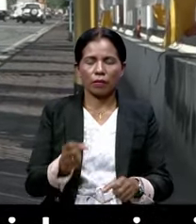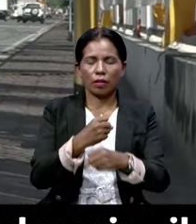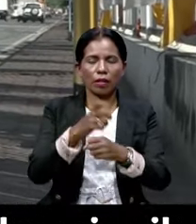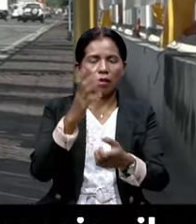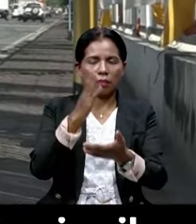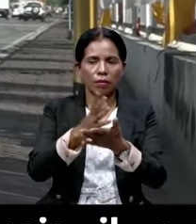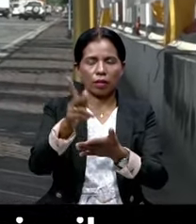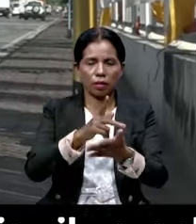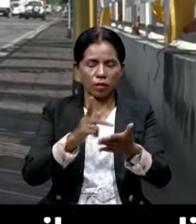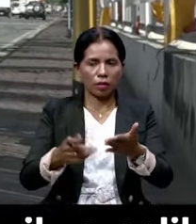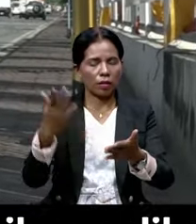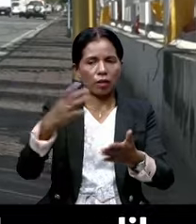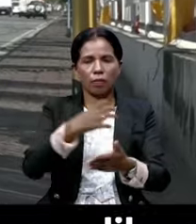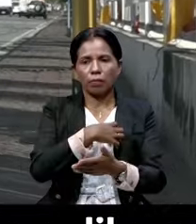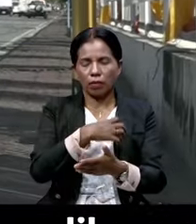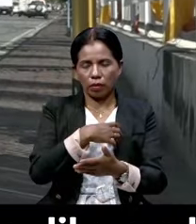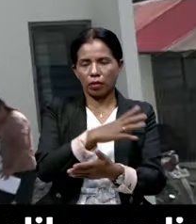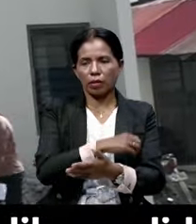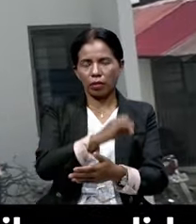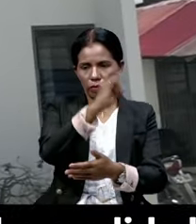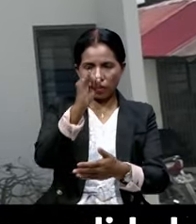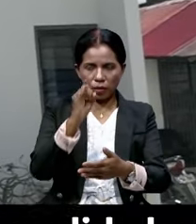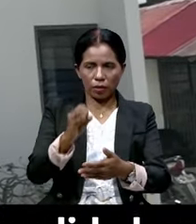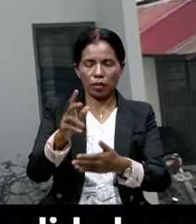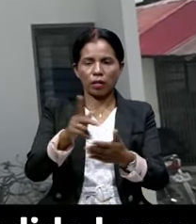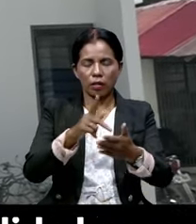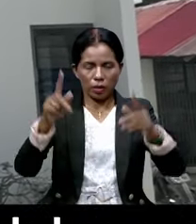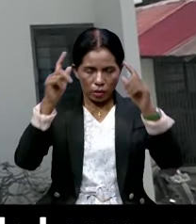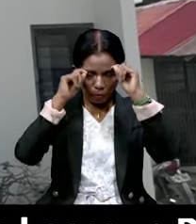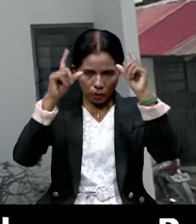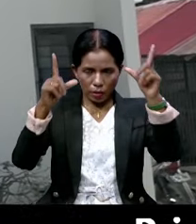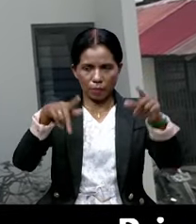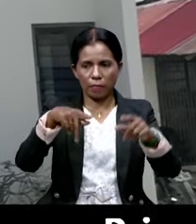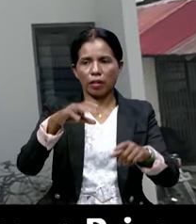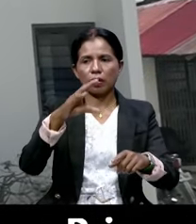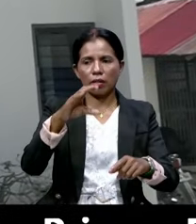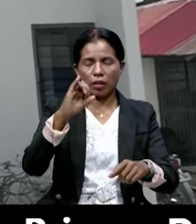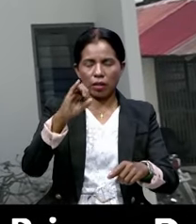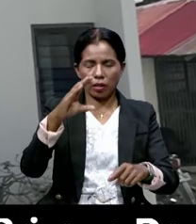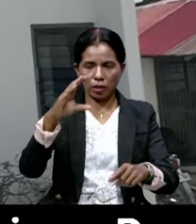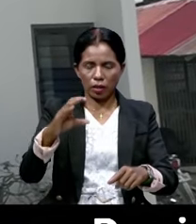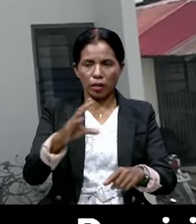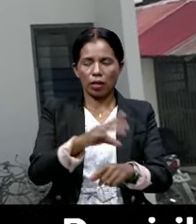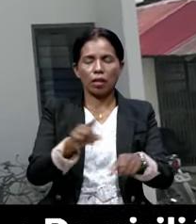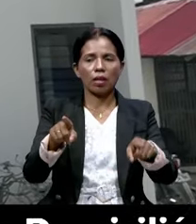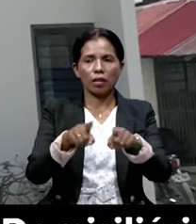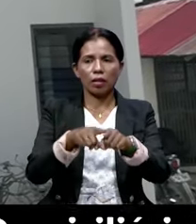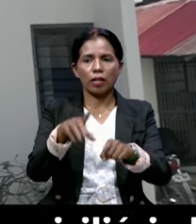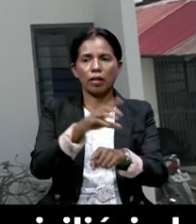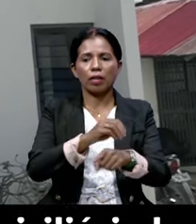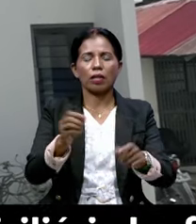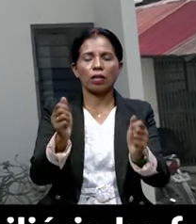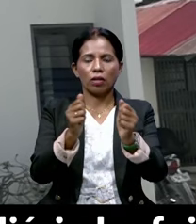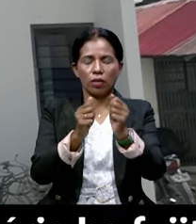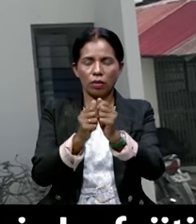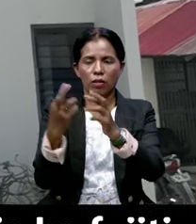para crime hiracne, Polícia Científica e Investigação Criminal Timor-Leste, no dar órgão superior Polícia Criminal Nian, ne bejo